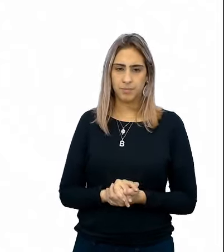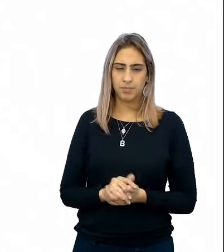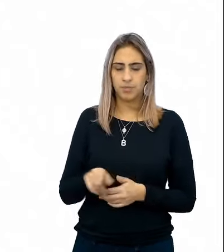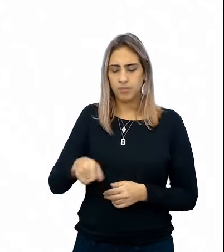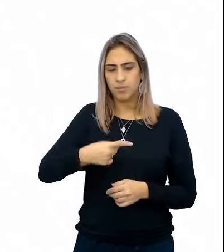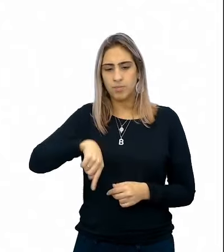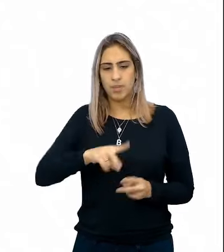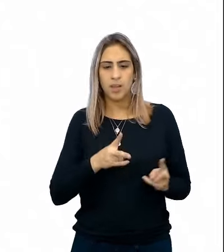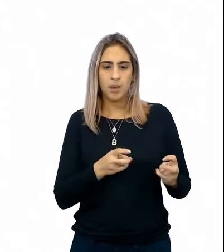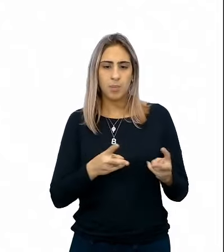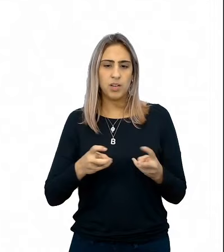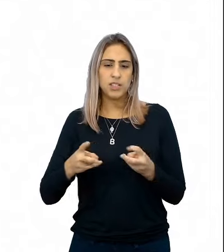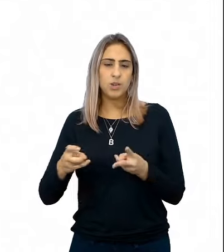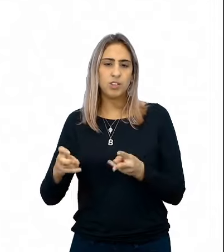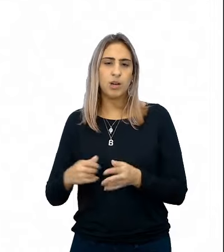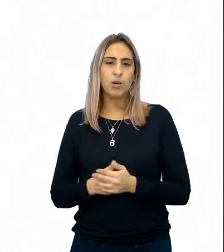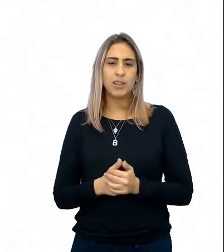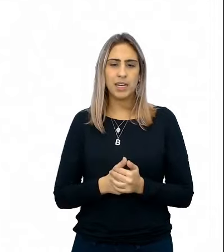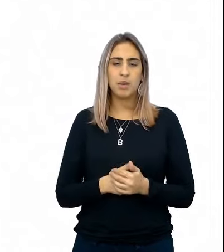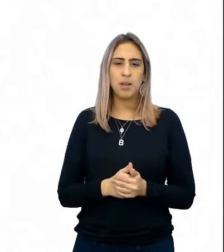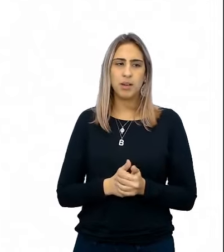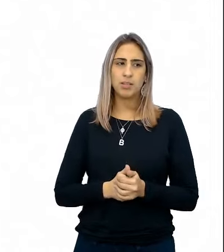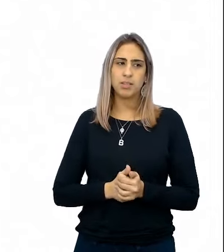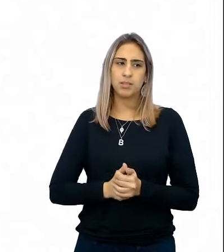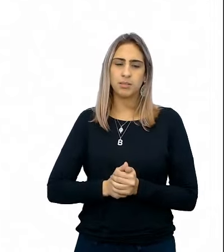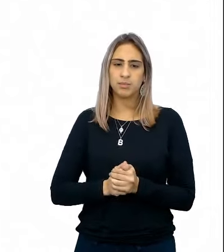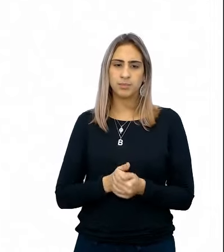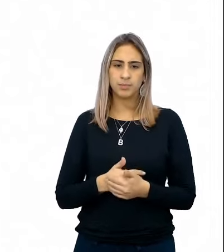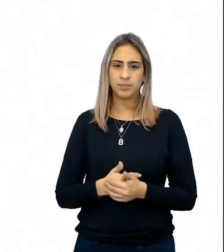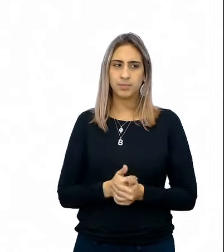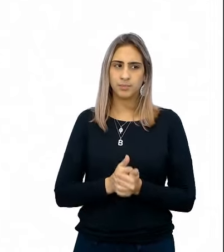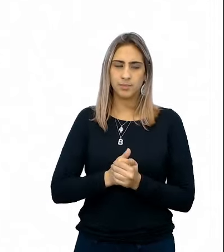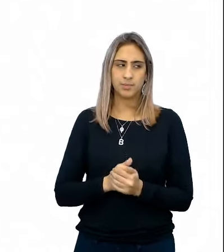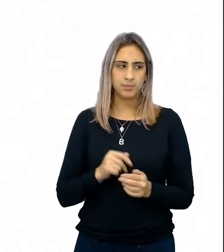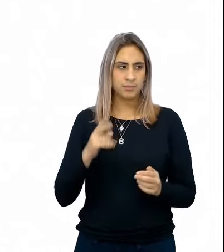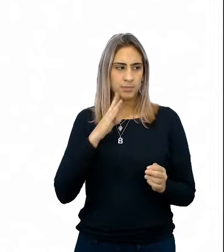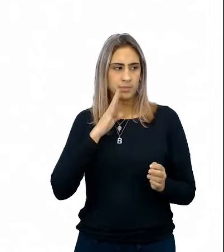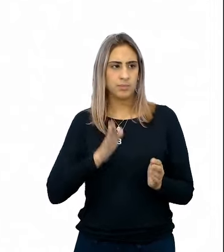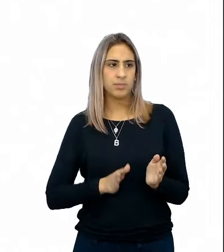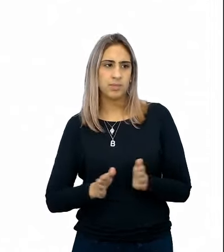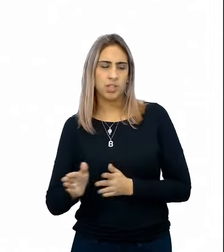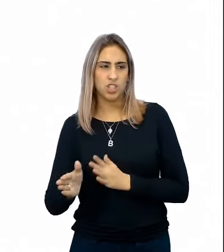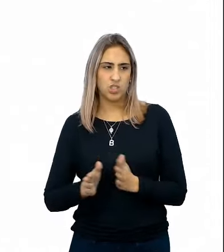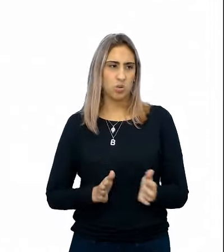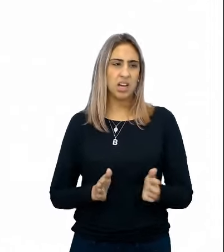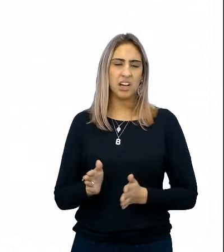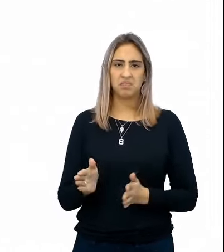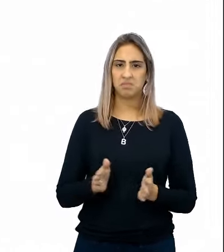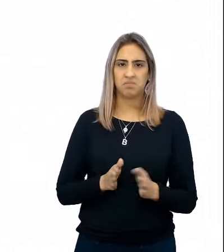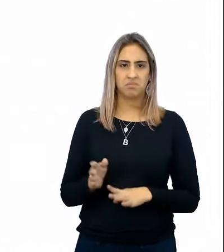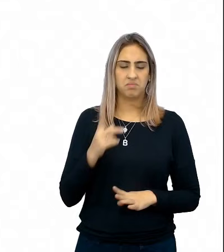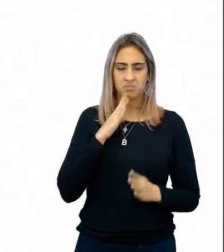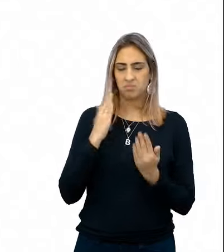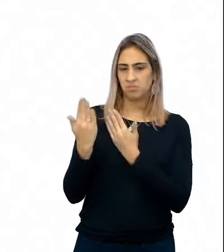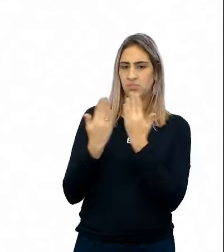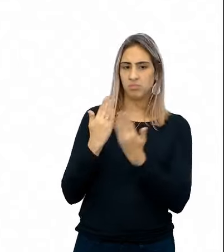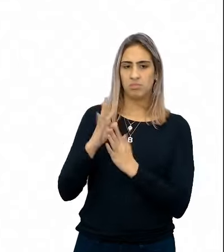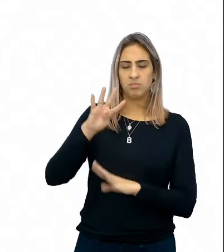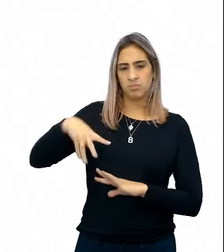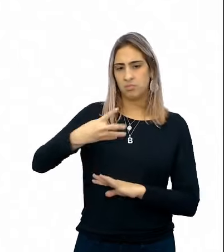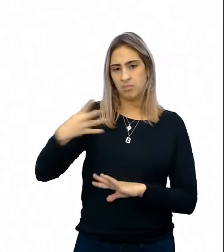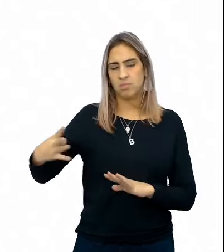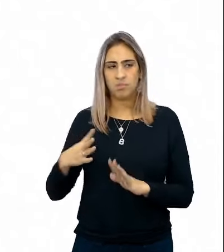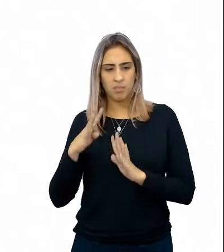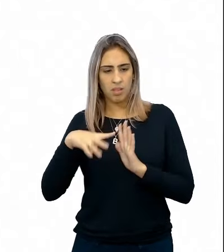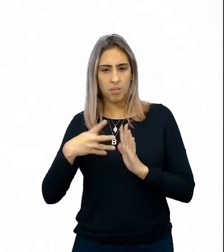eles devem perceber que há mais quadra de futsal do que de futebol society. Então, eles precisam comparar os dados que estão na